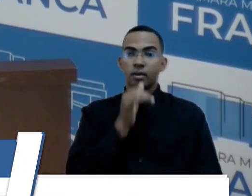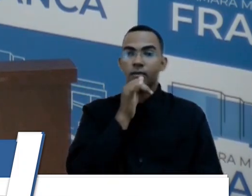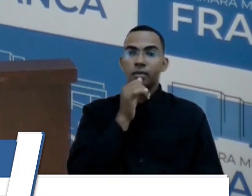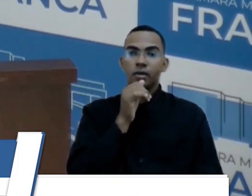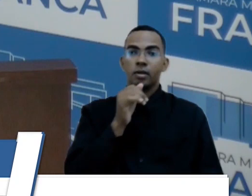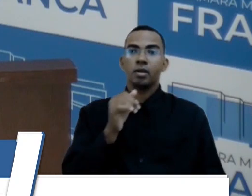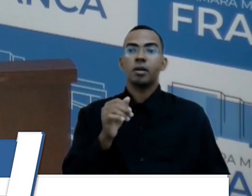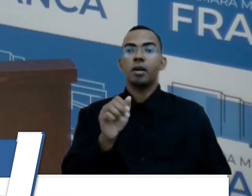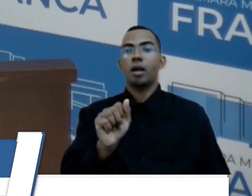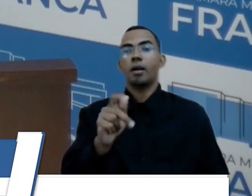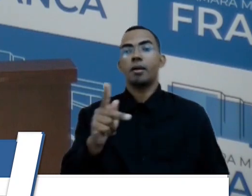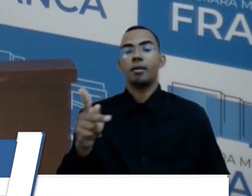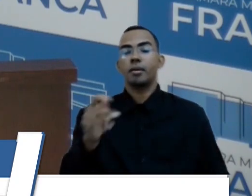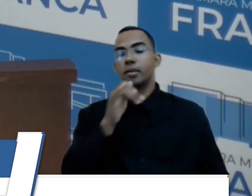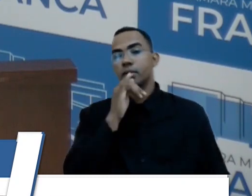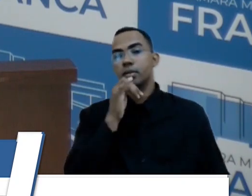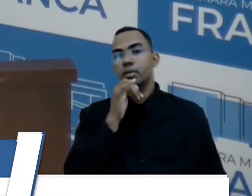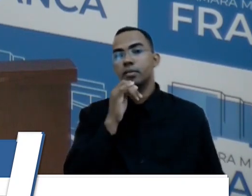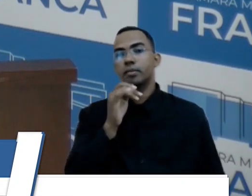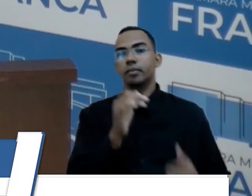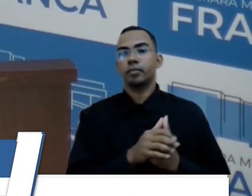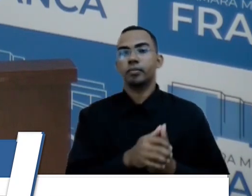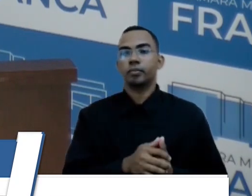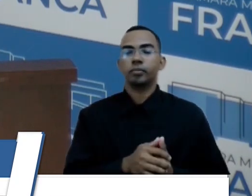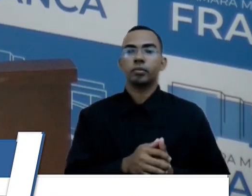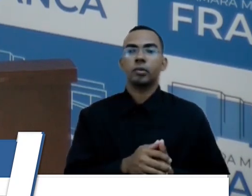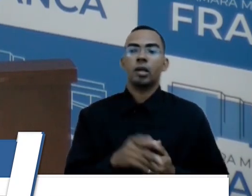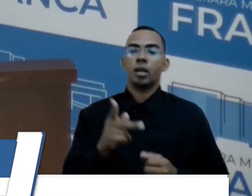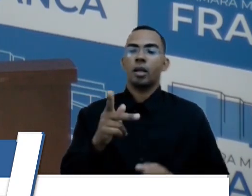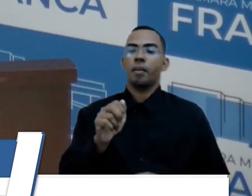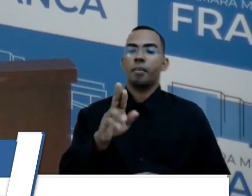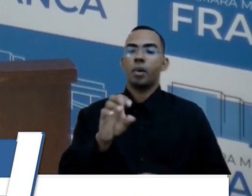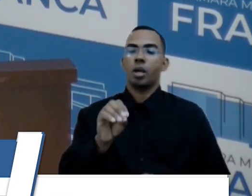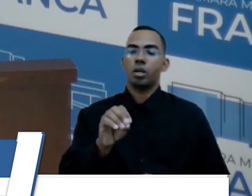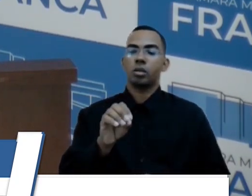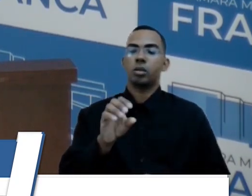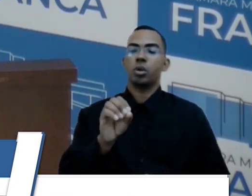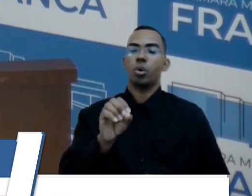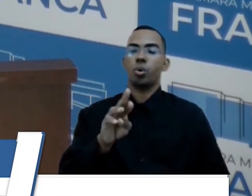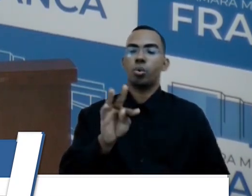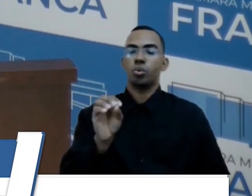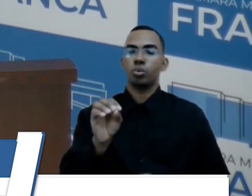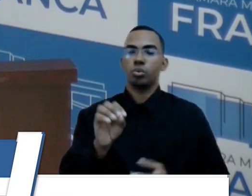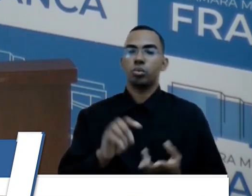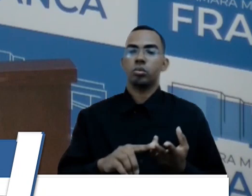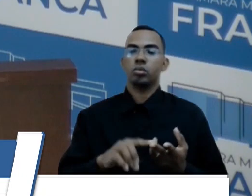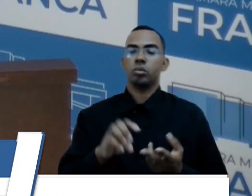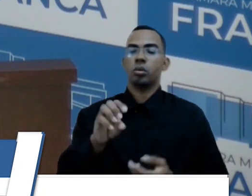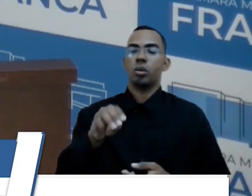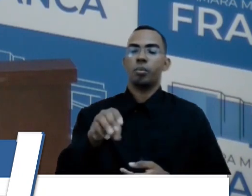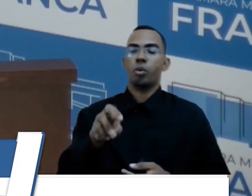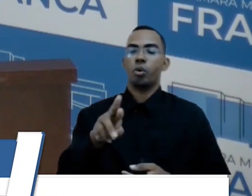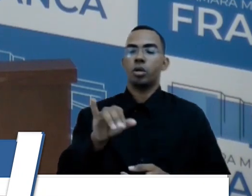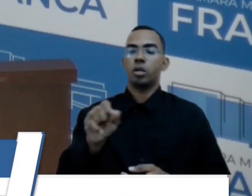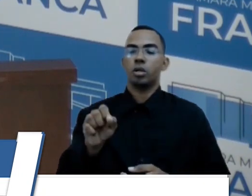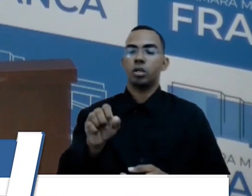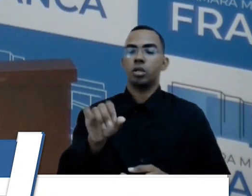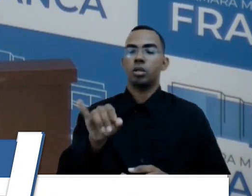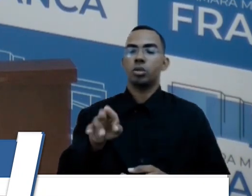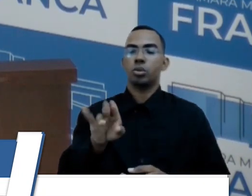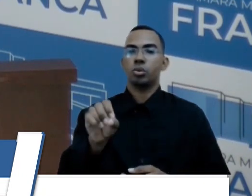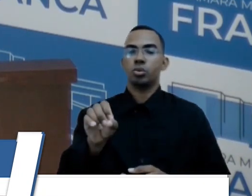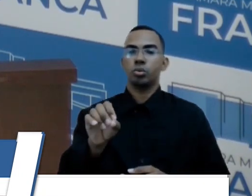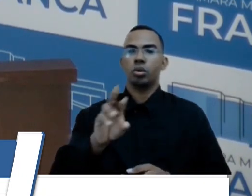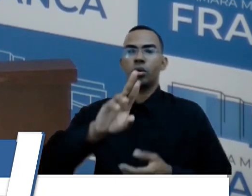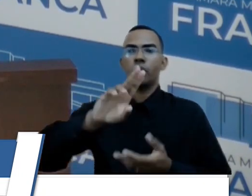por exemplo, vamos pegar aqui, Parque do Horto, Jardim Luiza, Moreira Júnior, Vera Cruz, e tantas